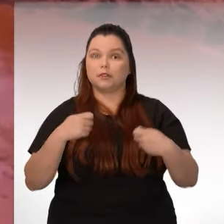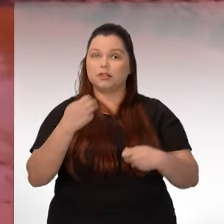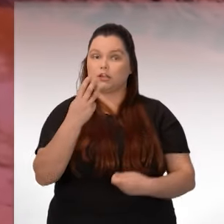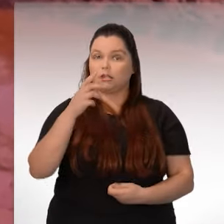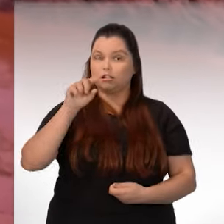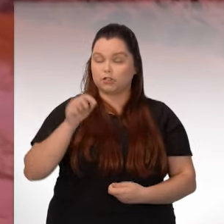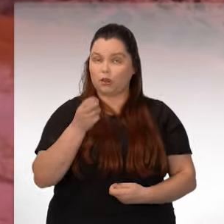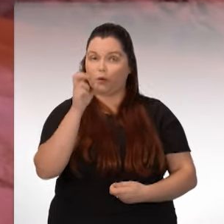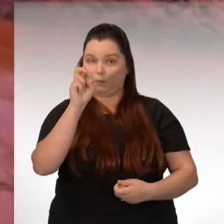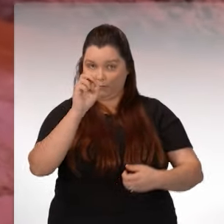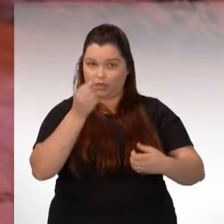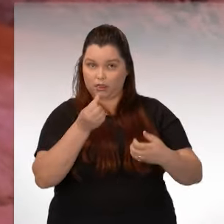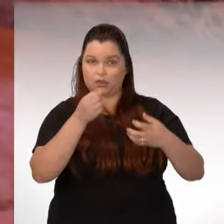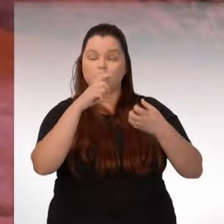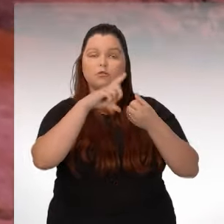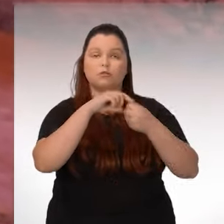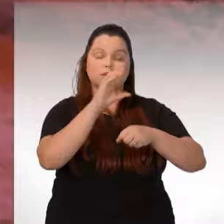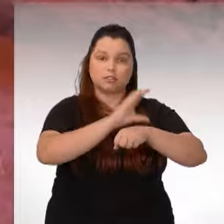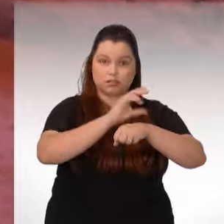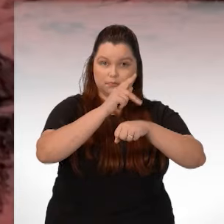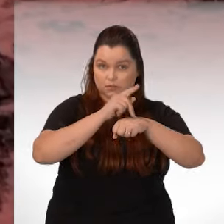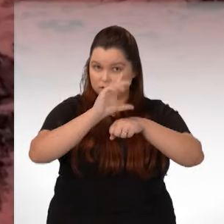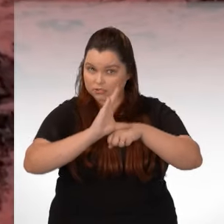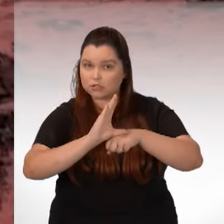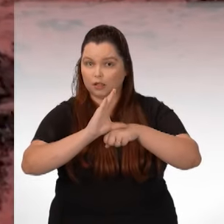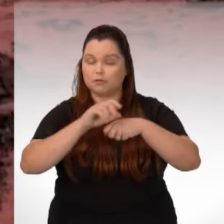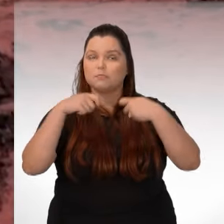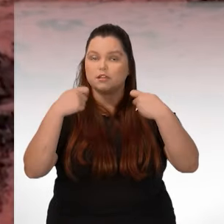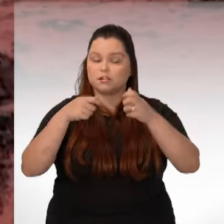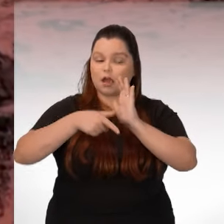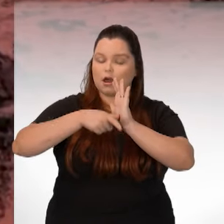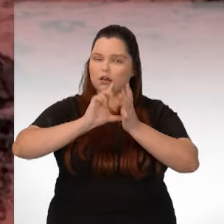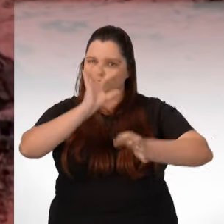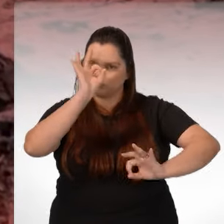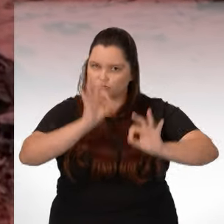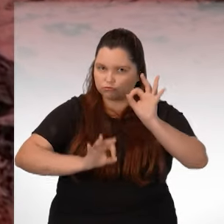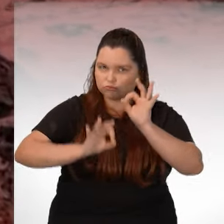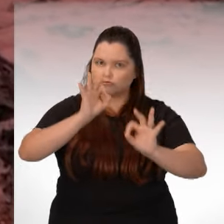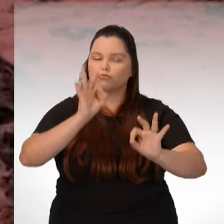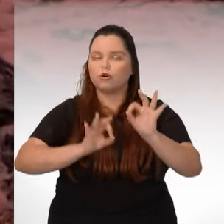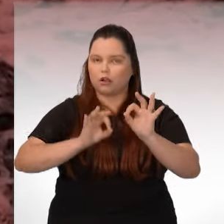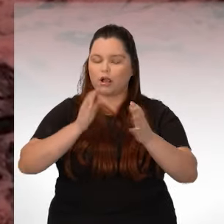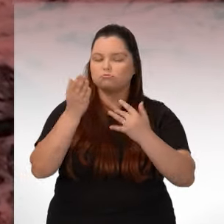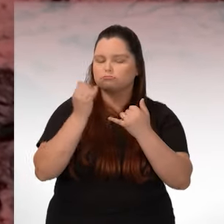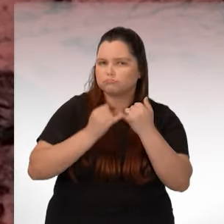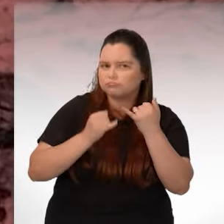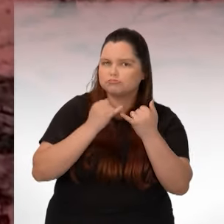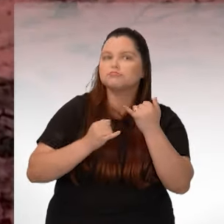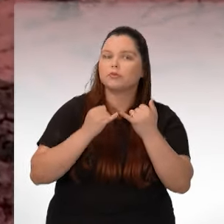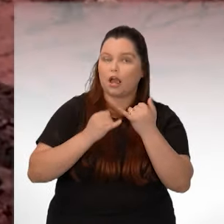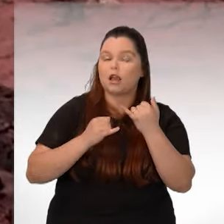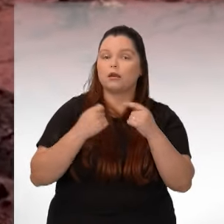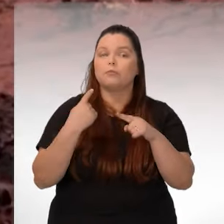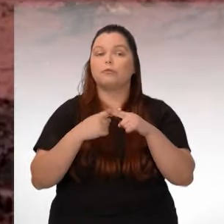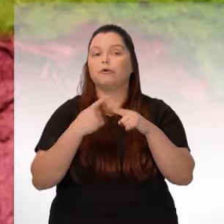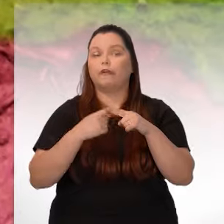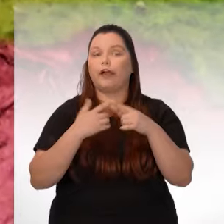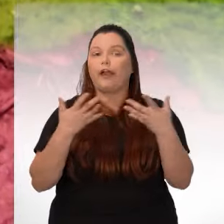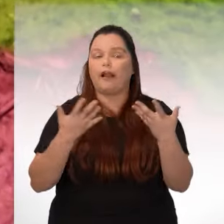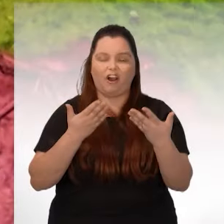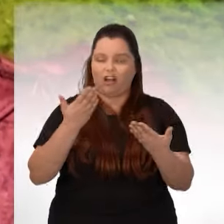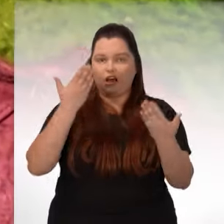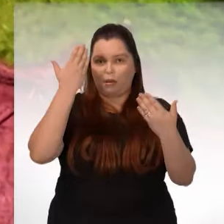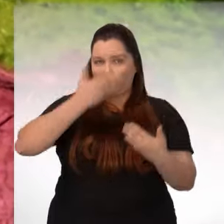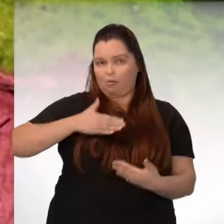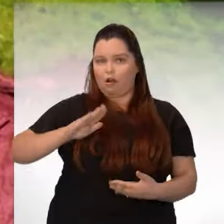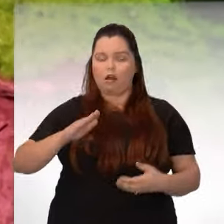356 do Código de Processo Civil permite o julgamento antecipado e parcial do mérito quando não é mais necessária